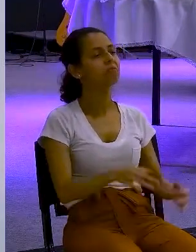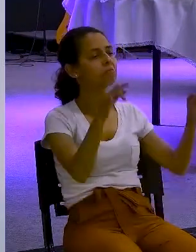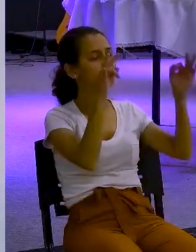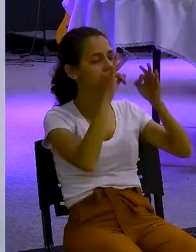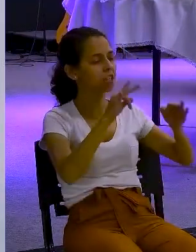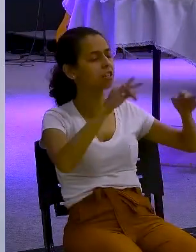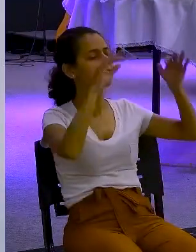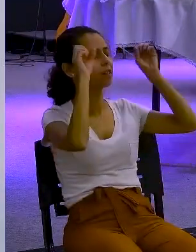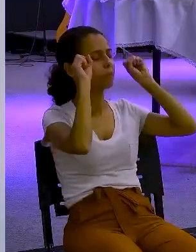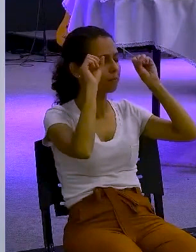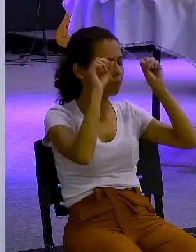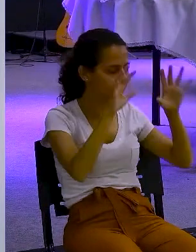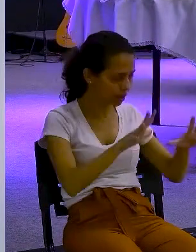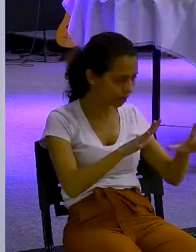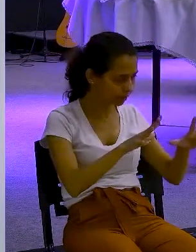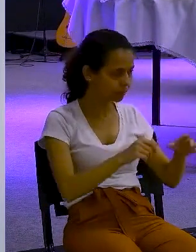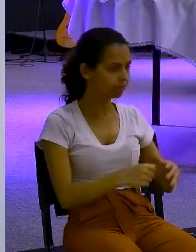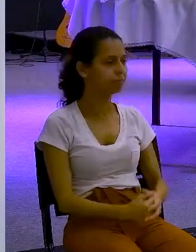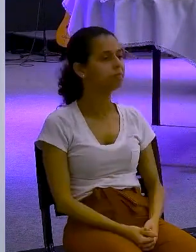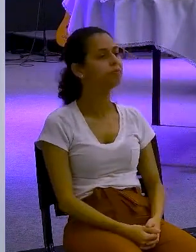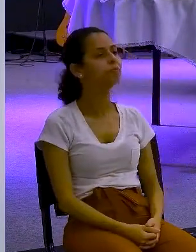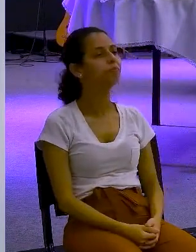Bem-aventurada.